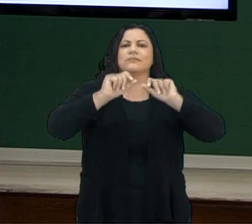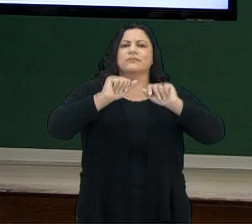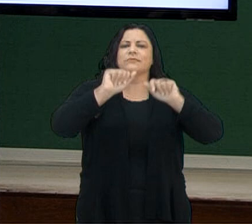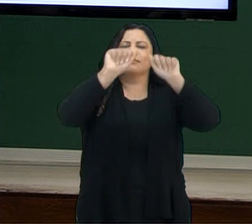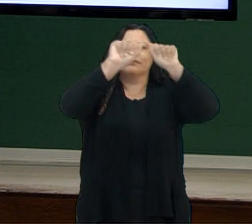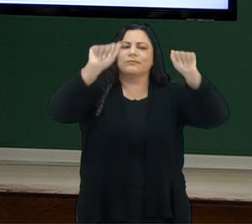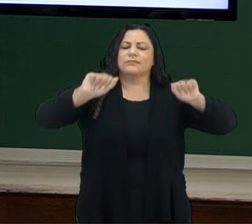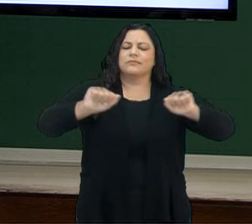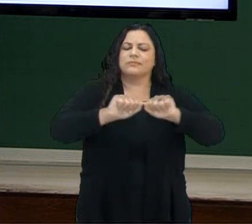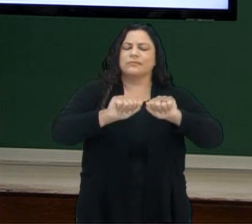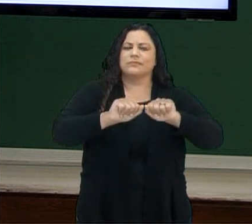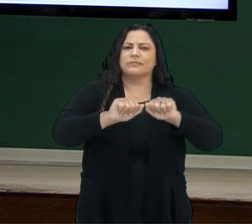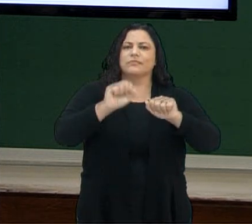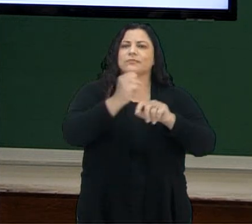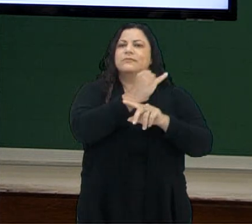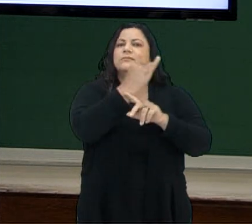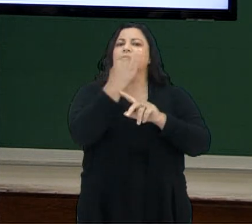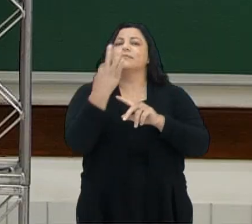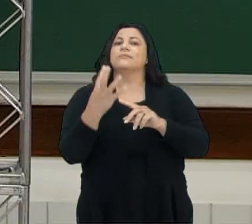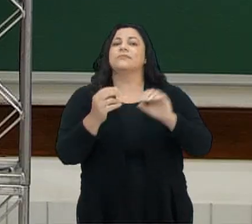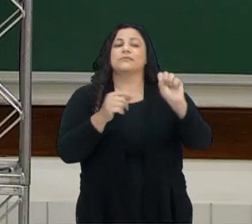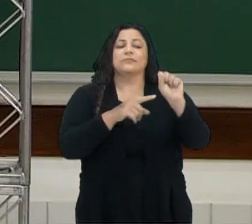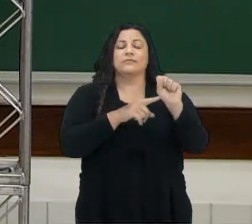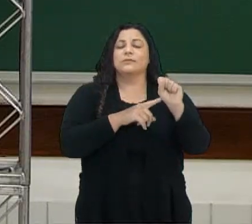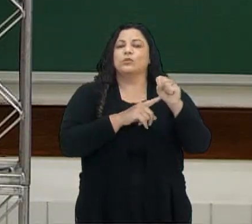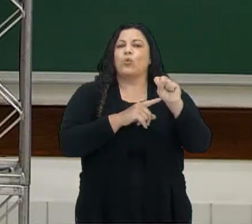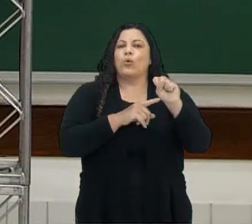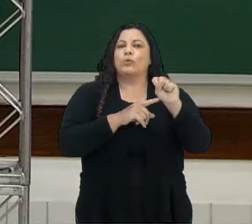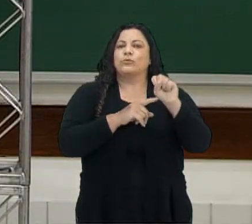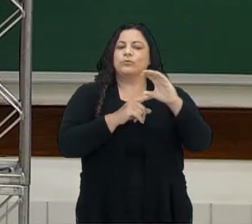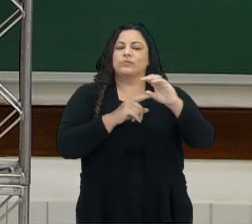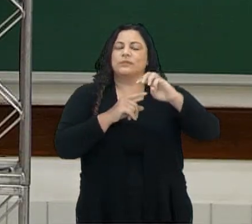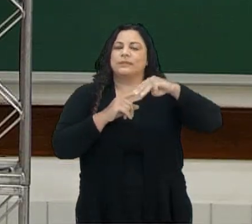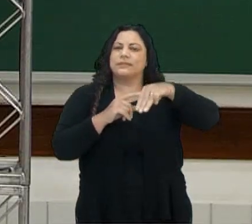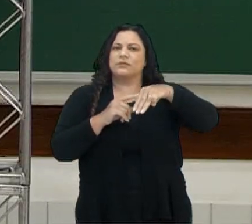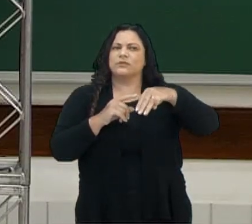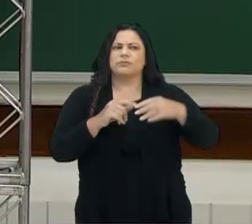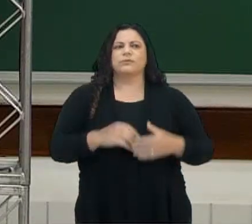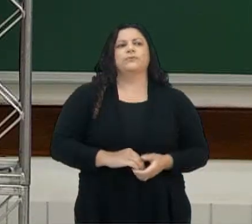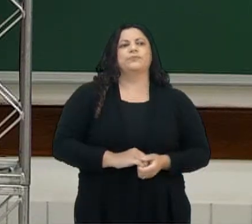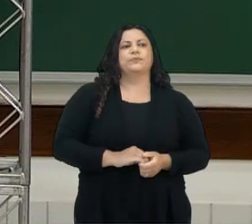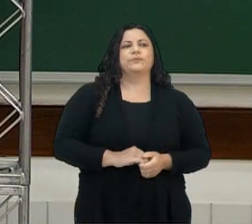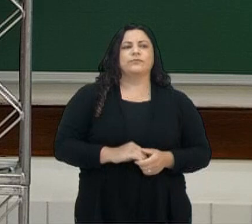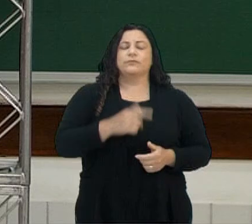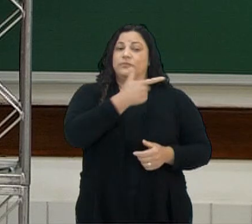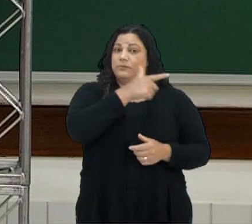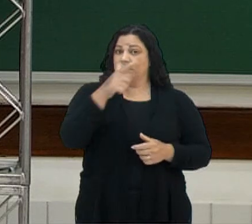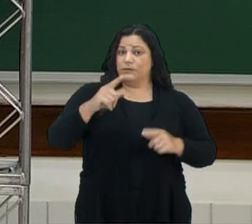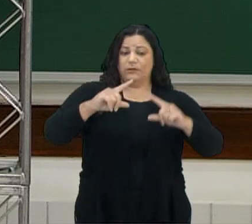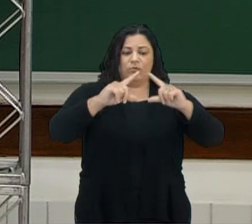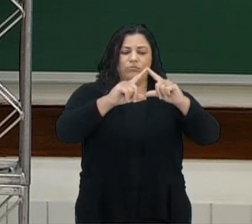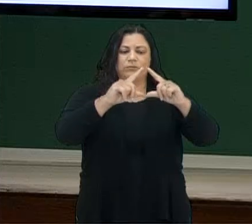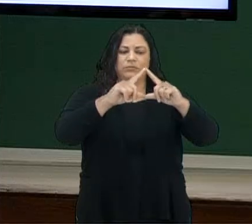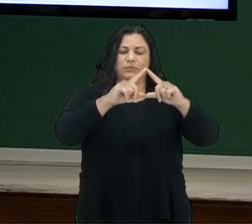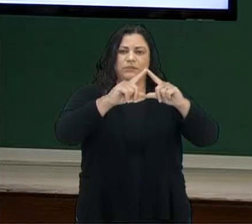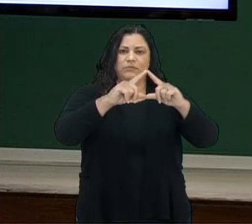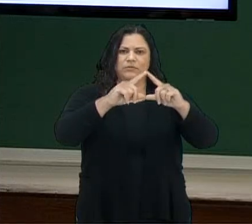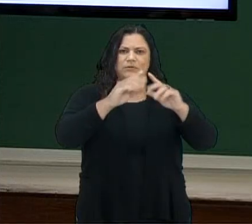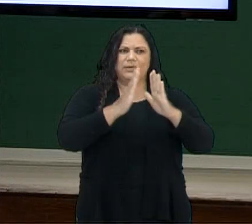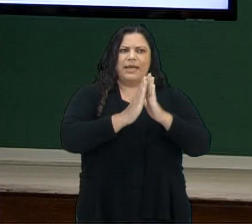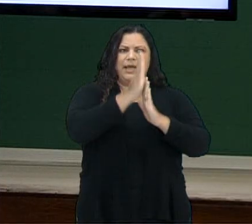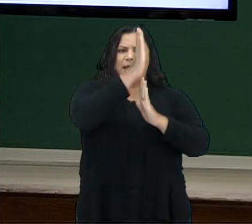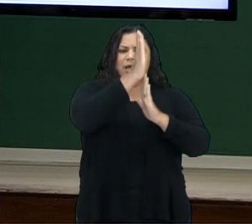8 centímetros? Então, nesse caso, a gente não tem o apótema, tá? Eu não tenho essa medida aqui, que seria a altura